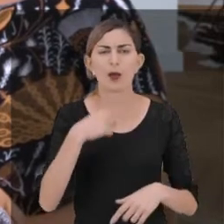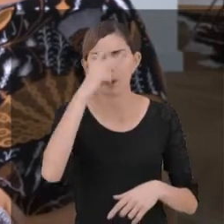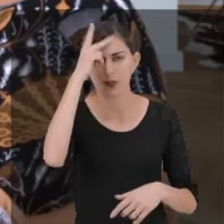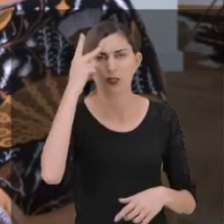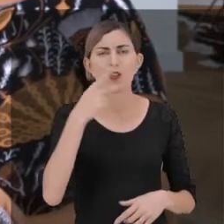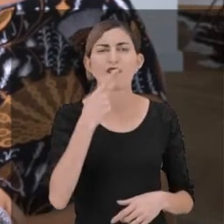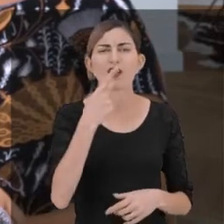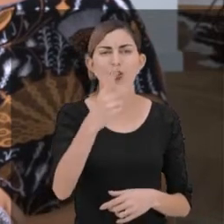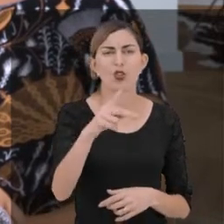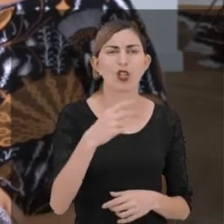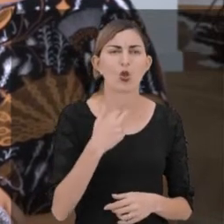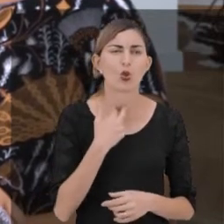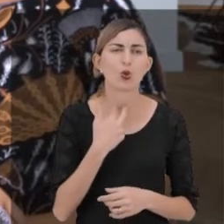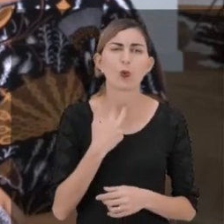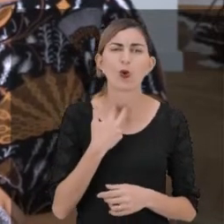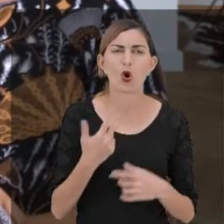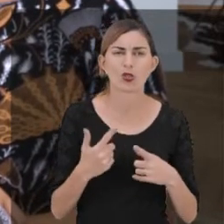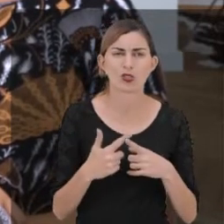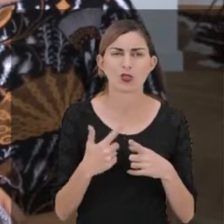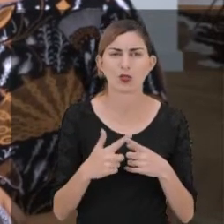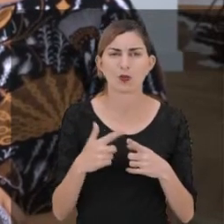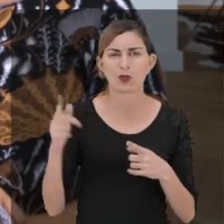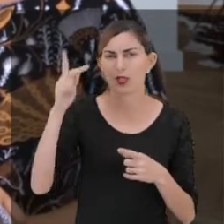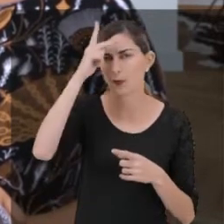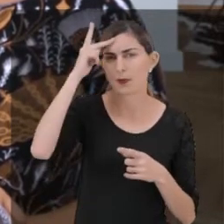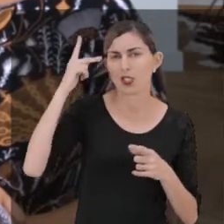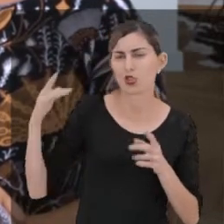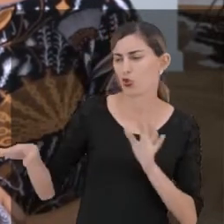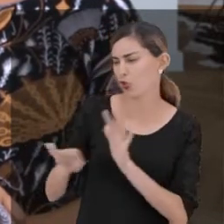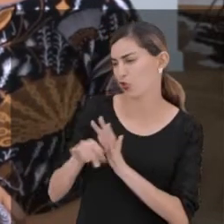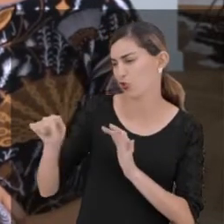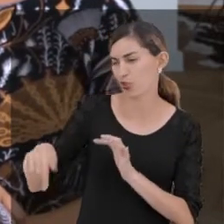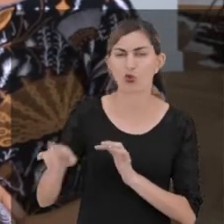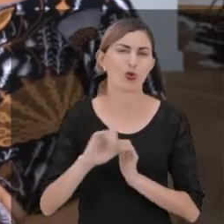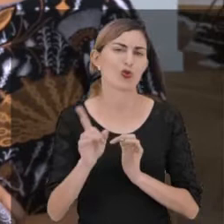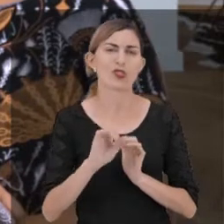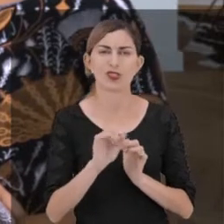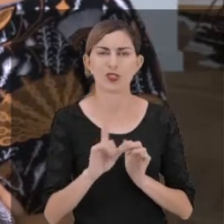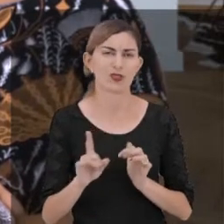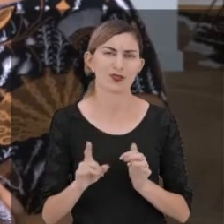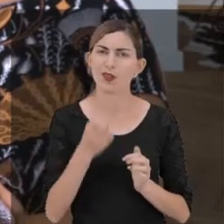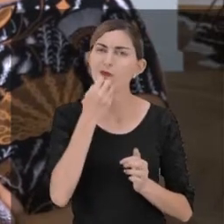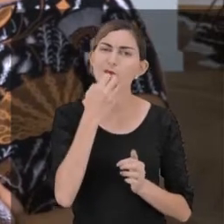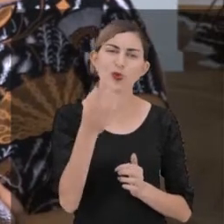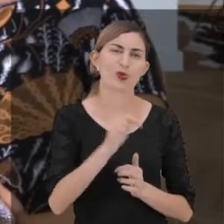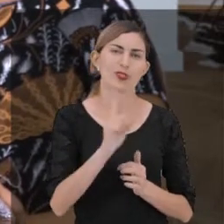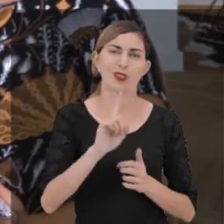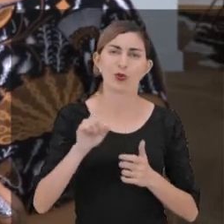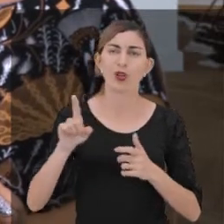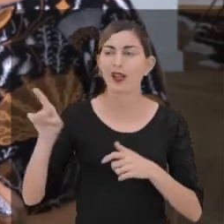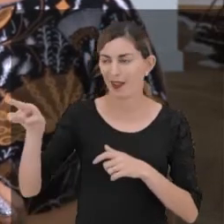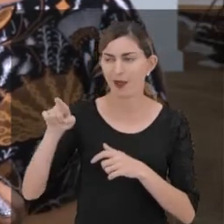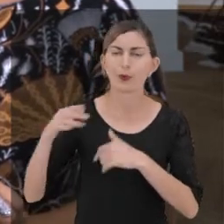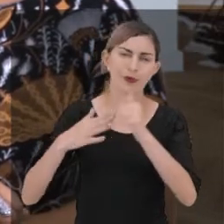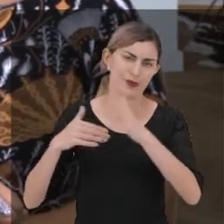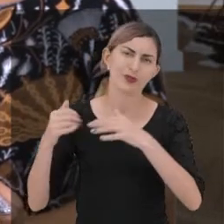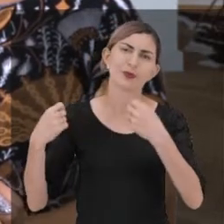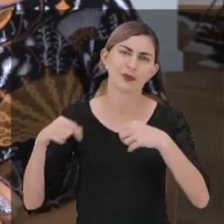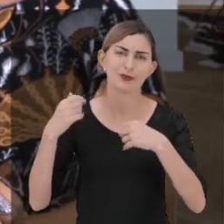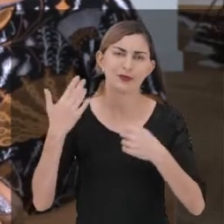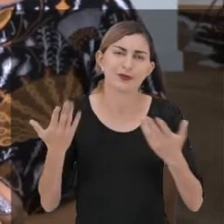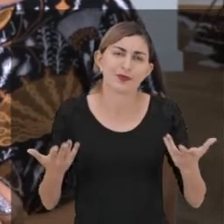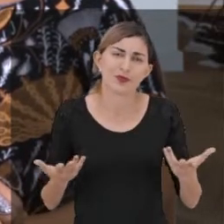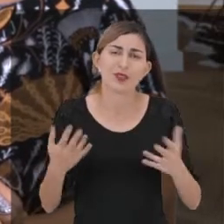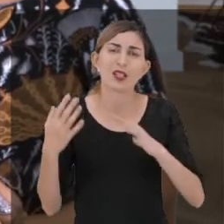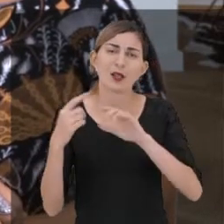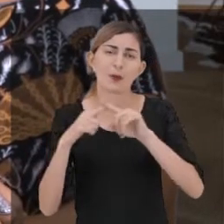para você, olha, eu não posso lhe atender porque fulano não veio hoje. Isso não é bom. Mas